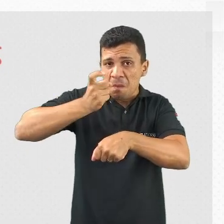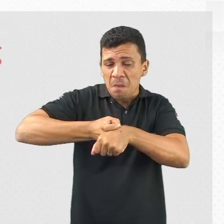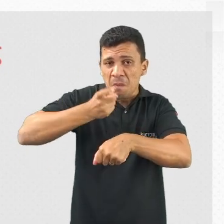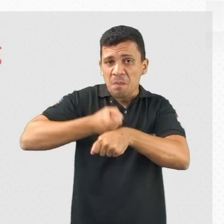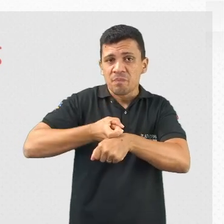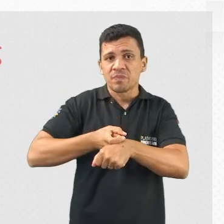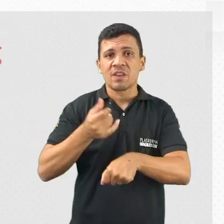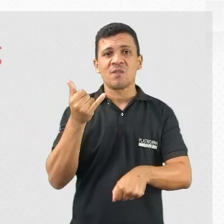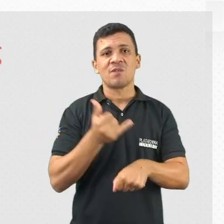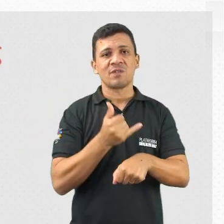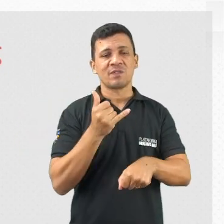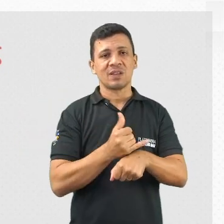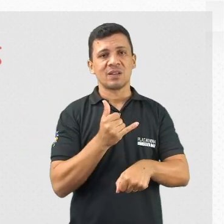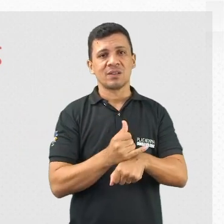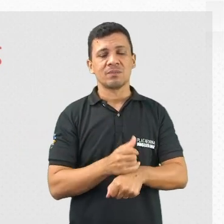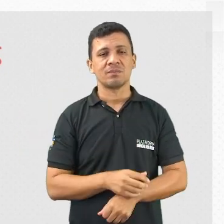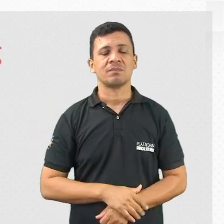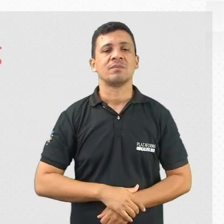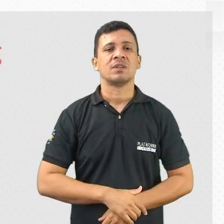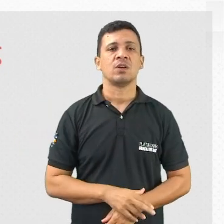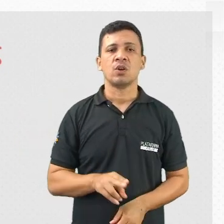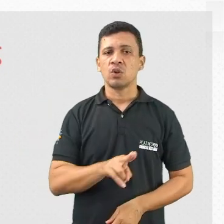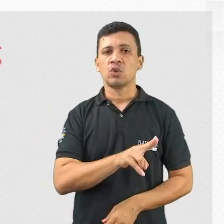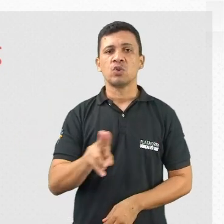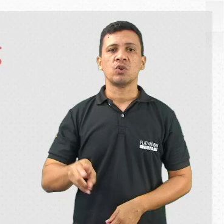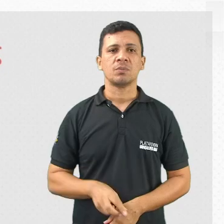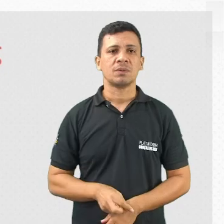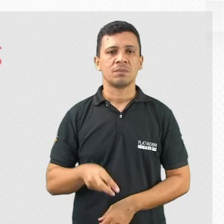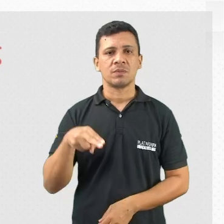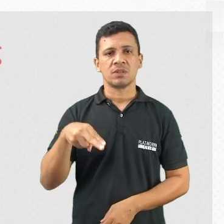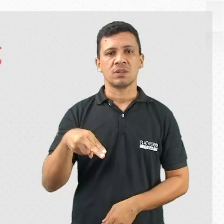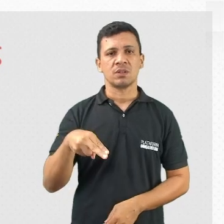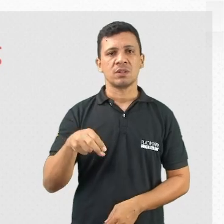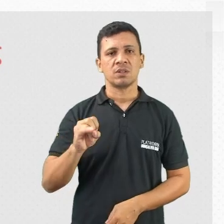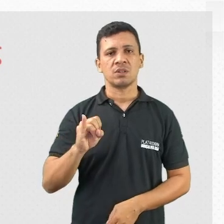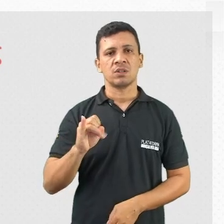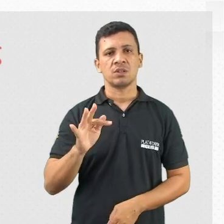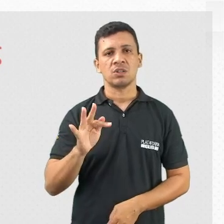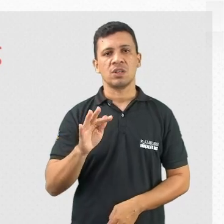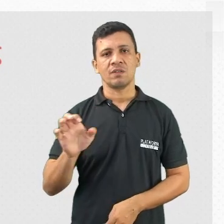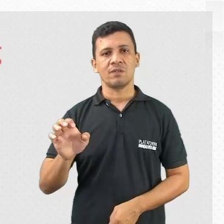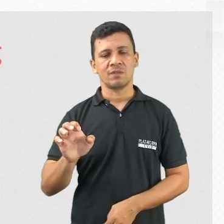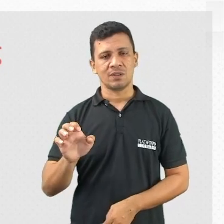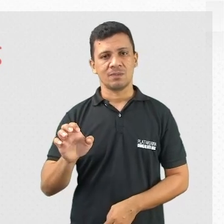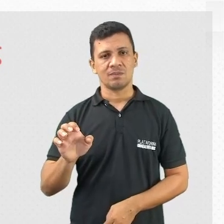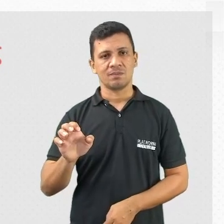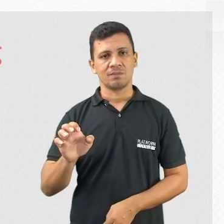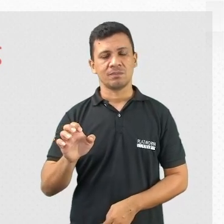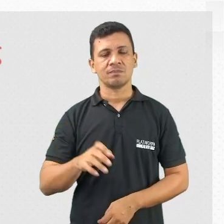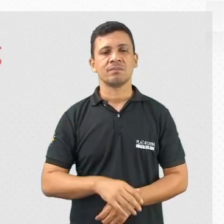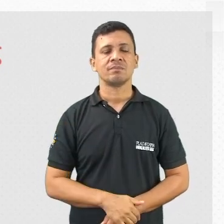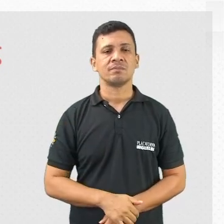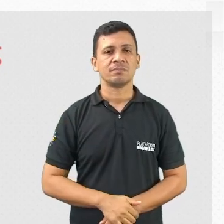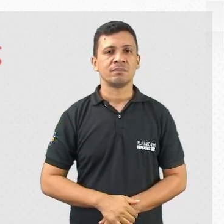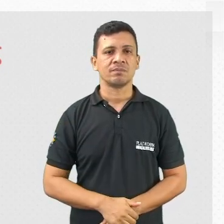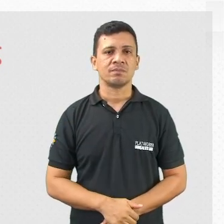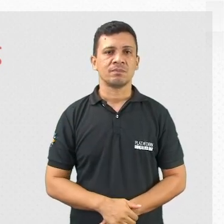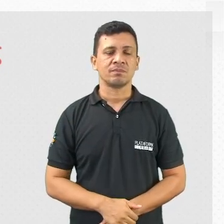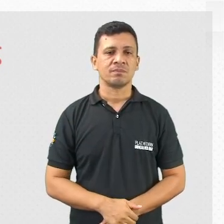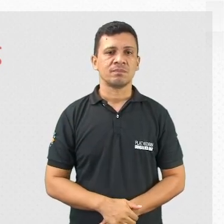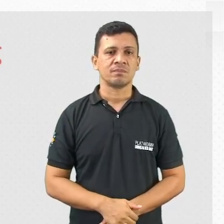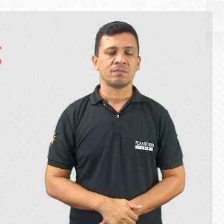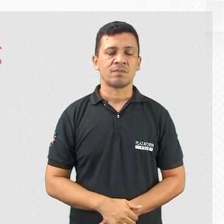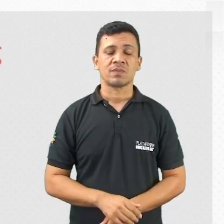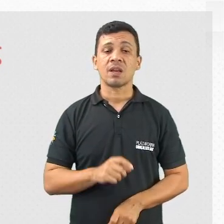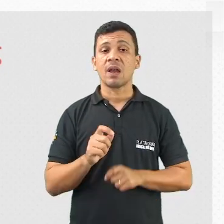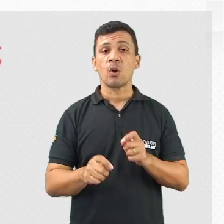de NIF, gente. Atenção, olha esse bizu. Núcleo interno, ele é chamado de NIF,